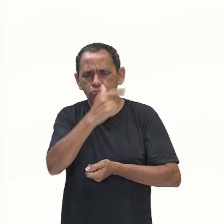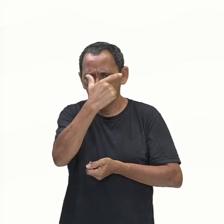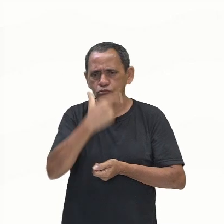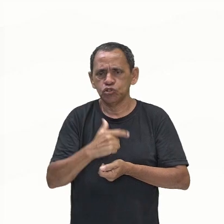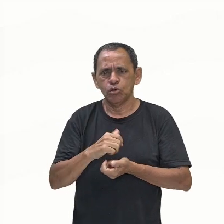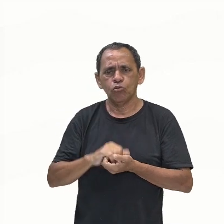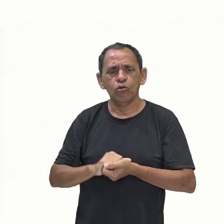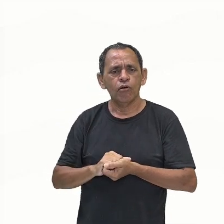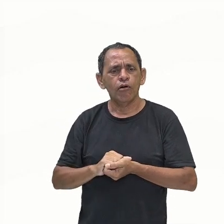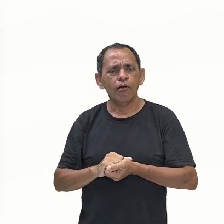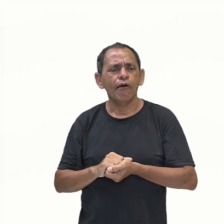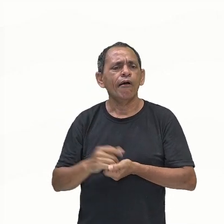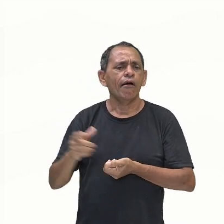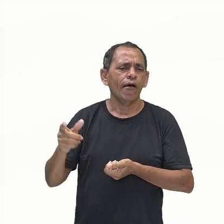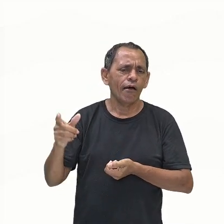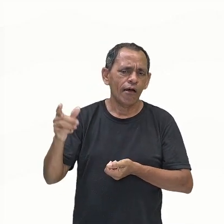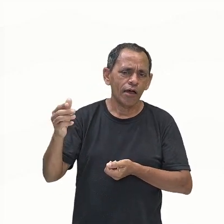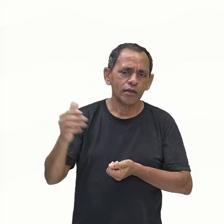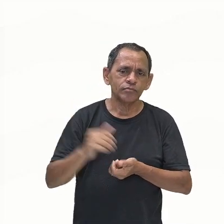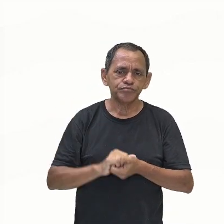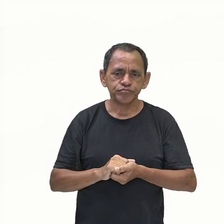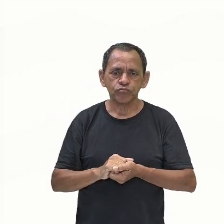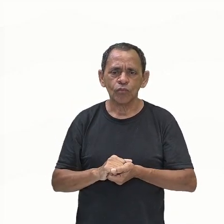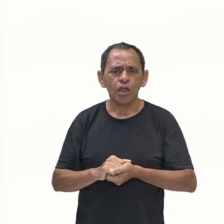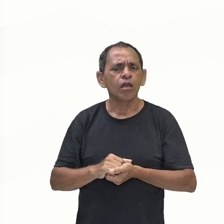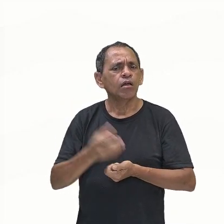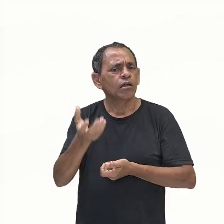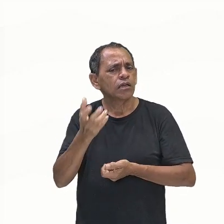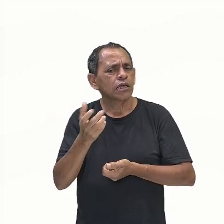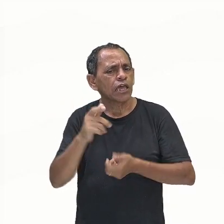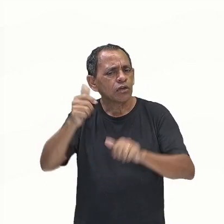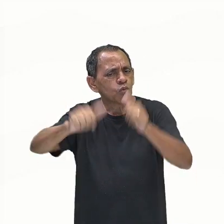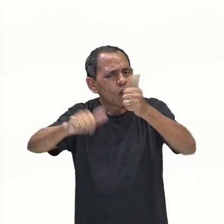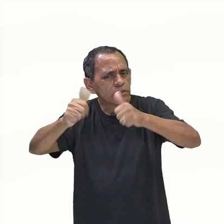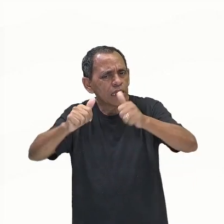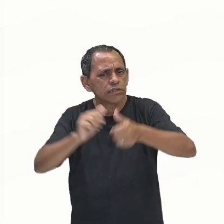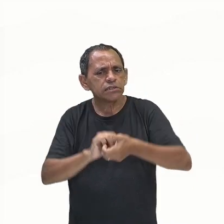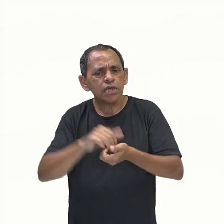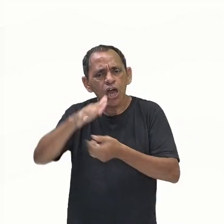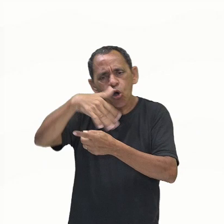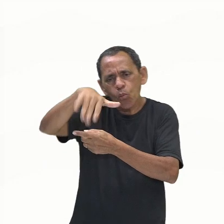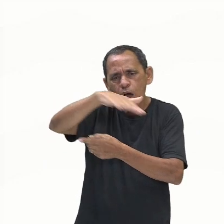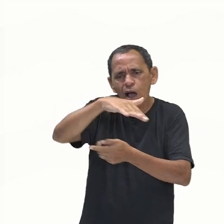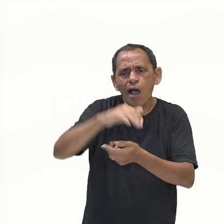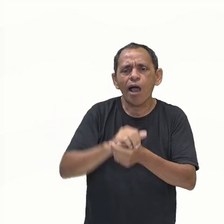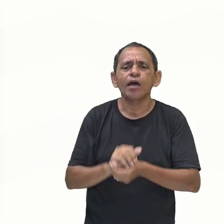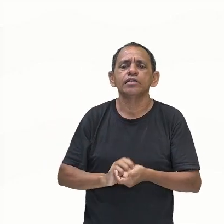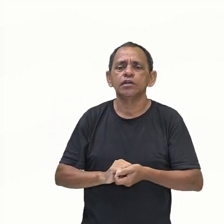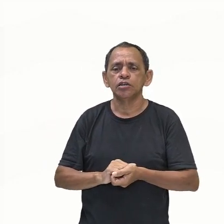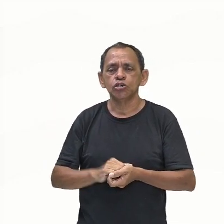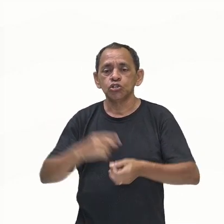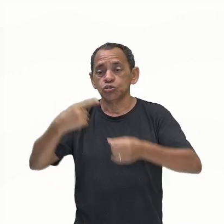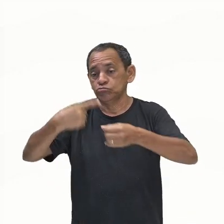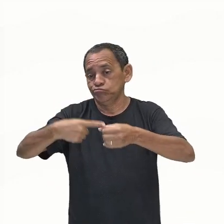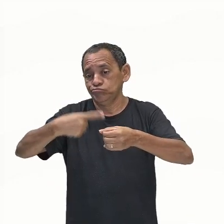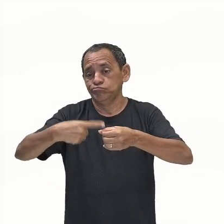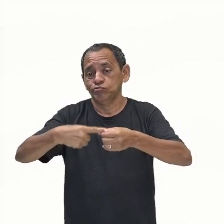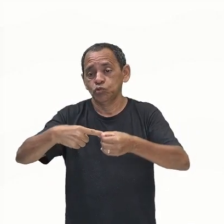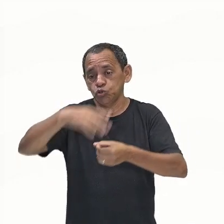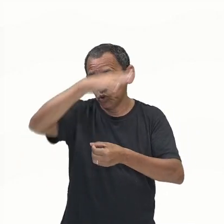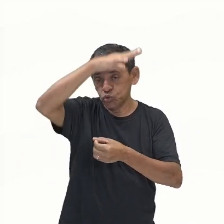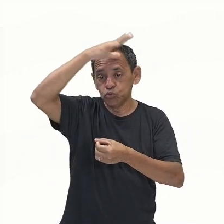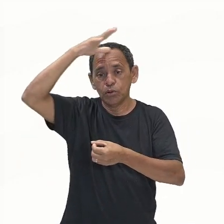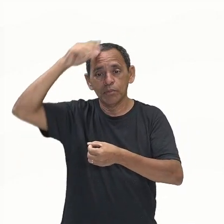de um cemitério lá na sua cidade, uma cidade aqui do interior do Amazonas. E o meu mestrado, por exemplo, eu fiz uma